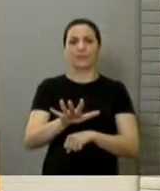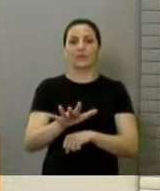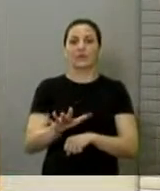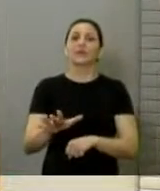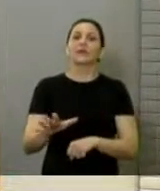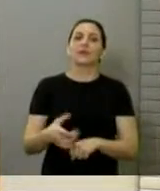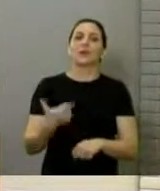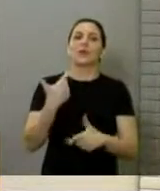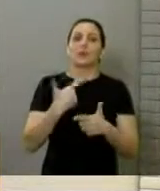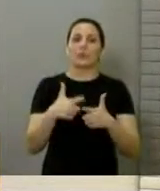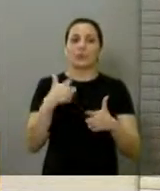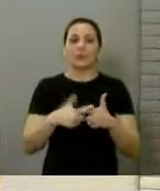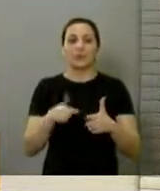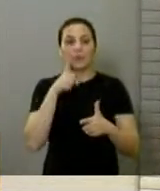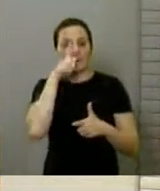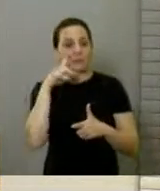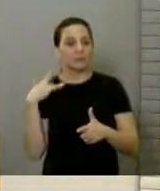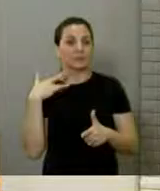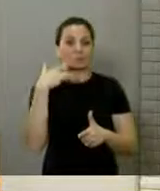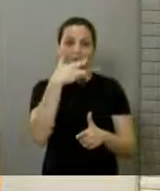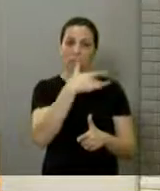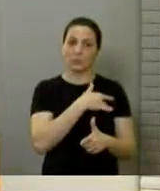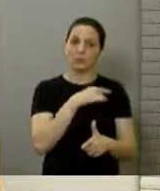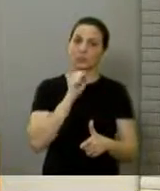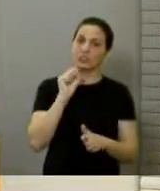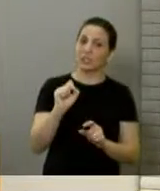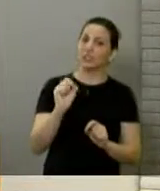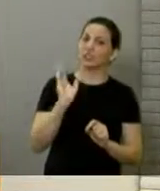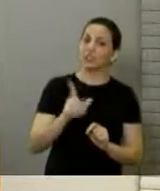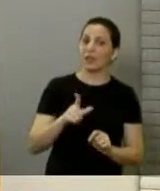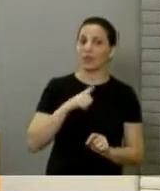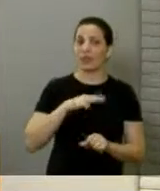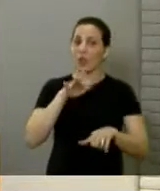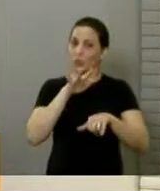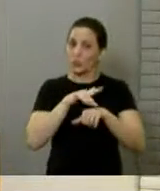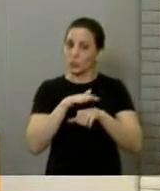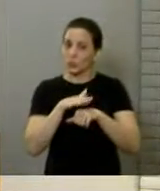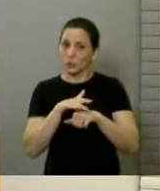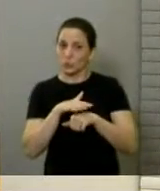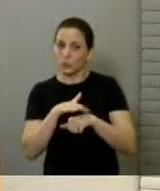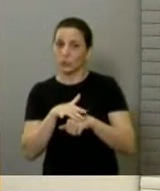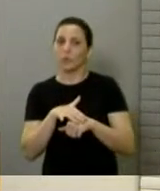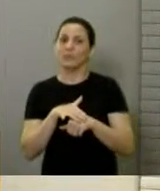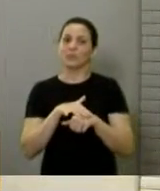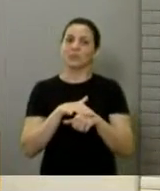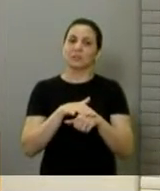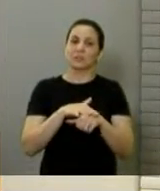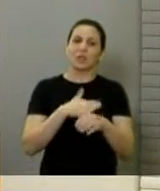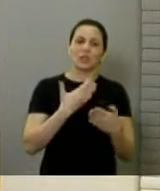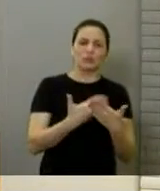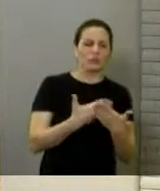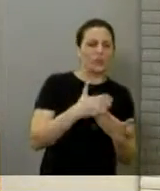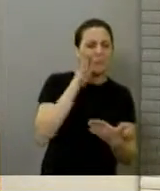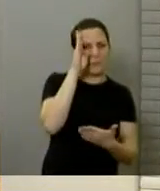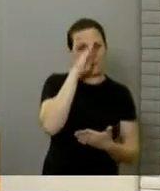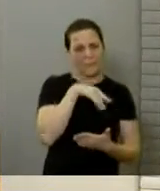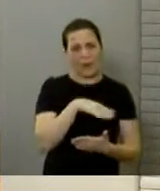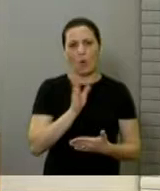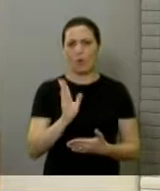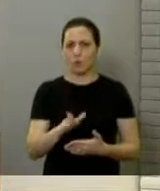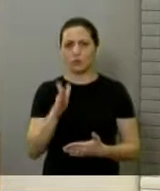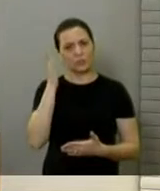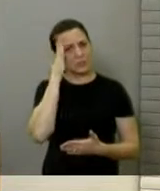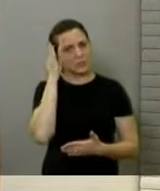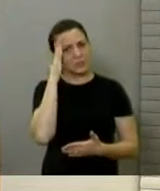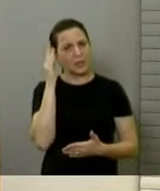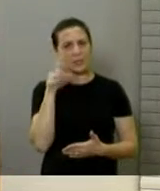saúde, quem já teve... E outra coisa, ela é uma doença extremamente mal estudada, doutor Lapena. Então, hoje se